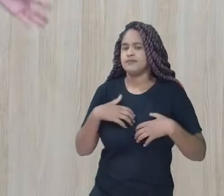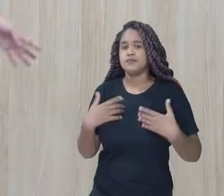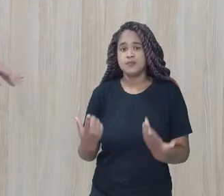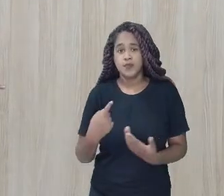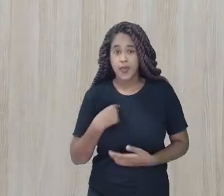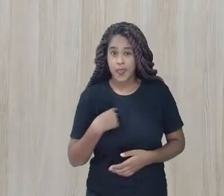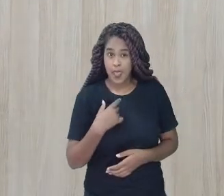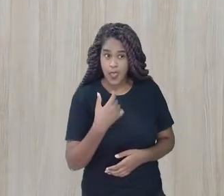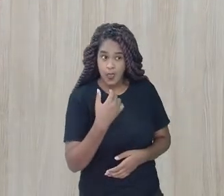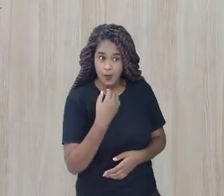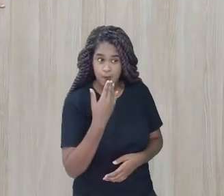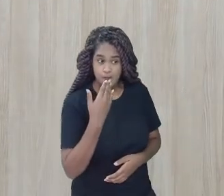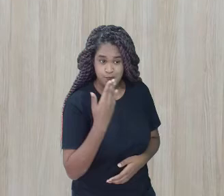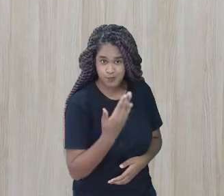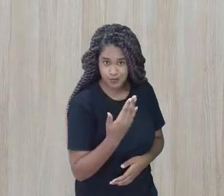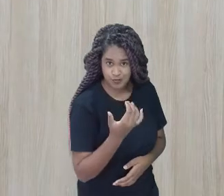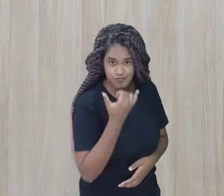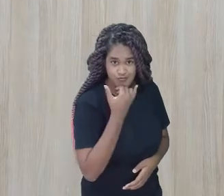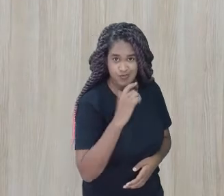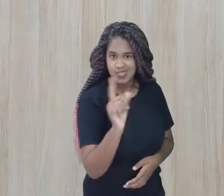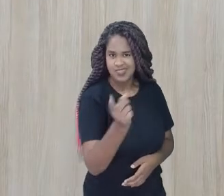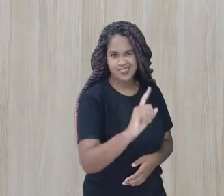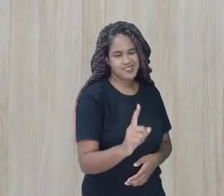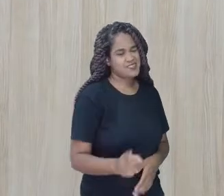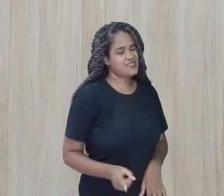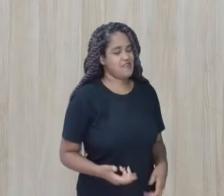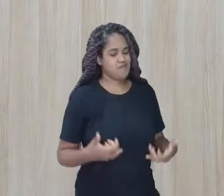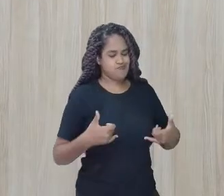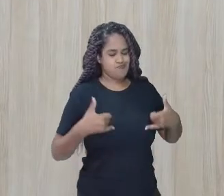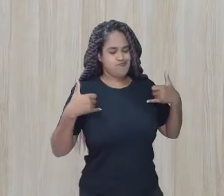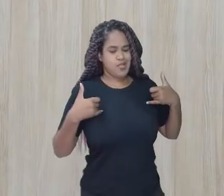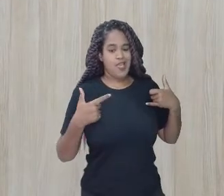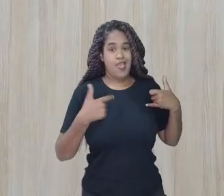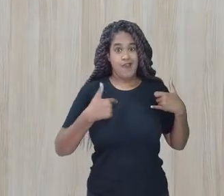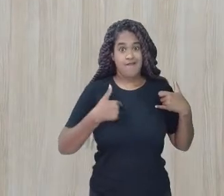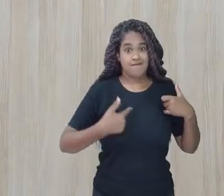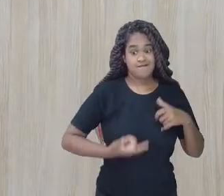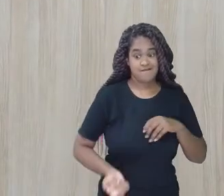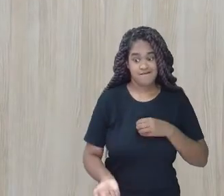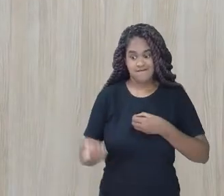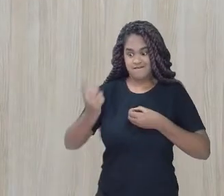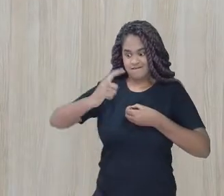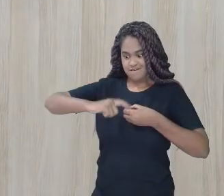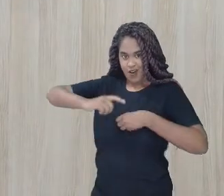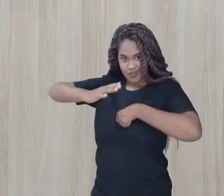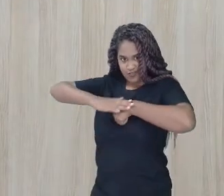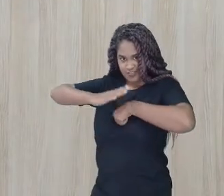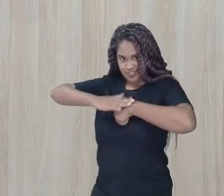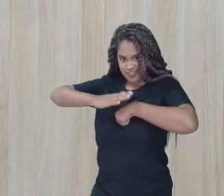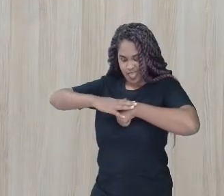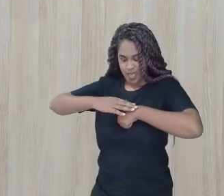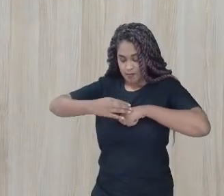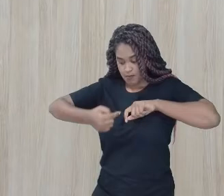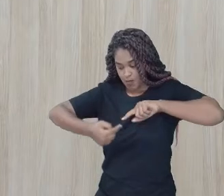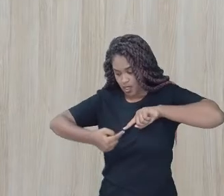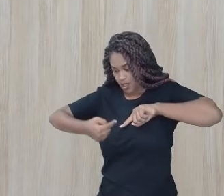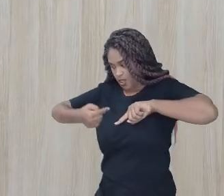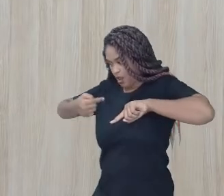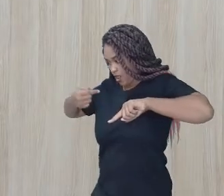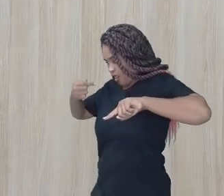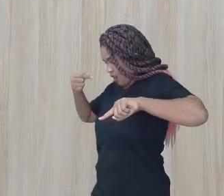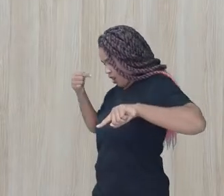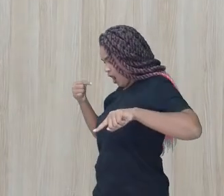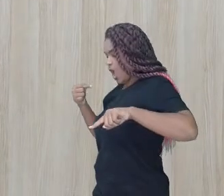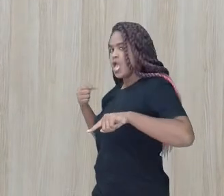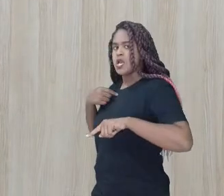desculpa? É nada, sou orgulhosa. Eu volto no tempo, crio toda uma máquina, uma estrutura para